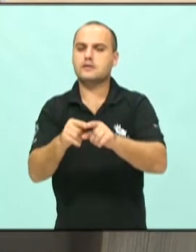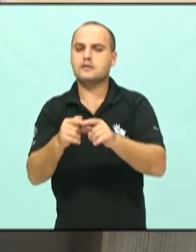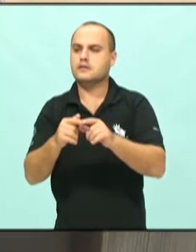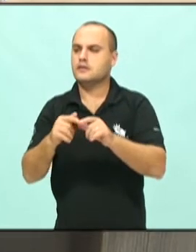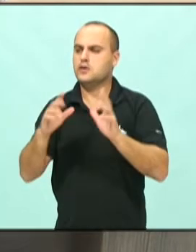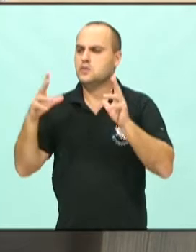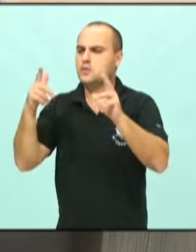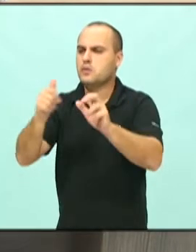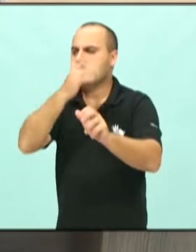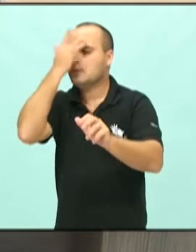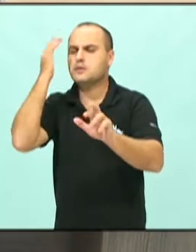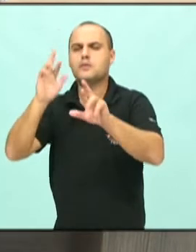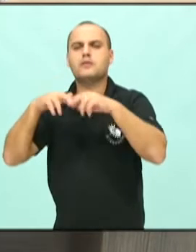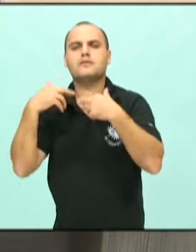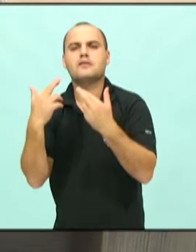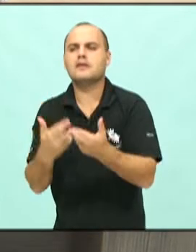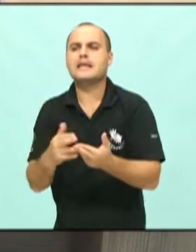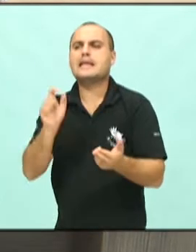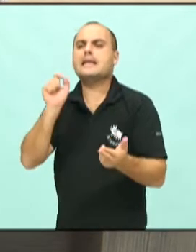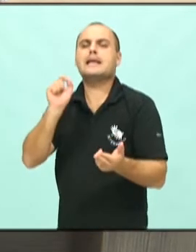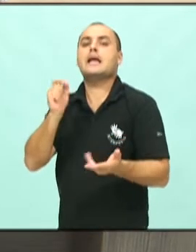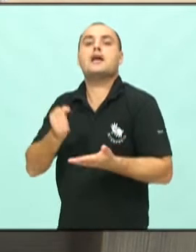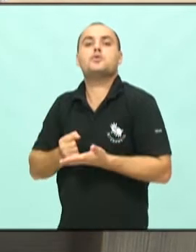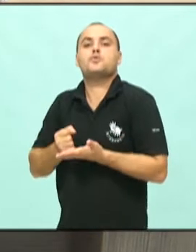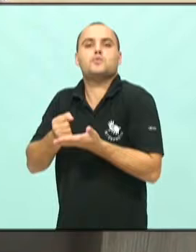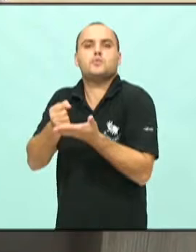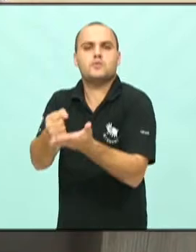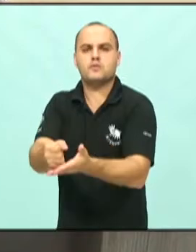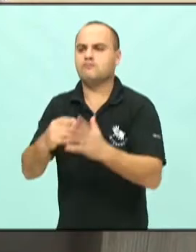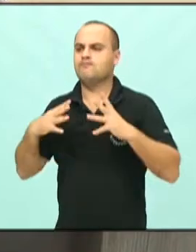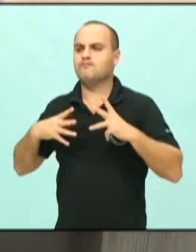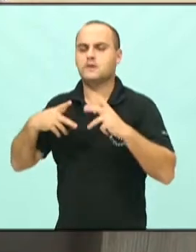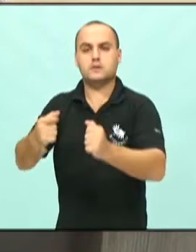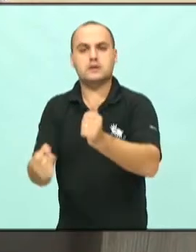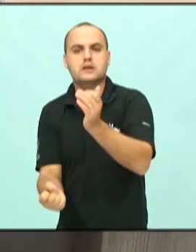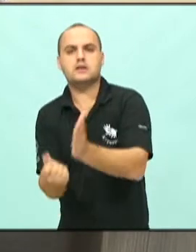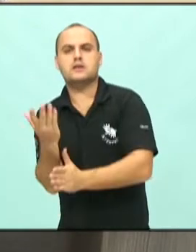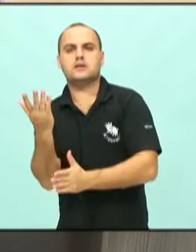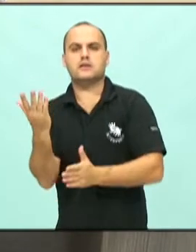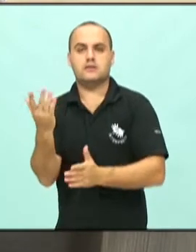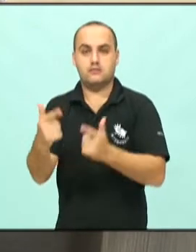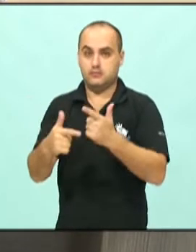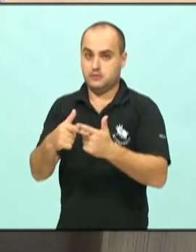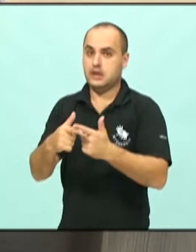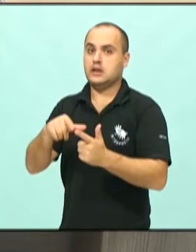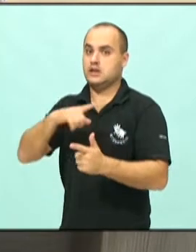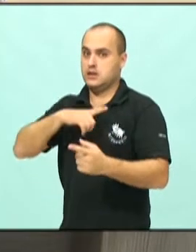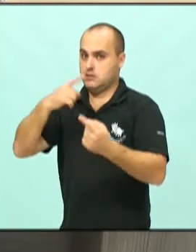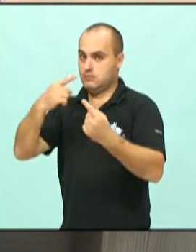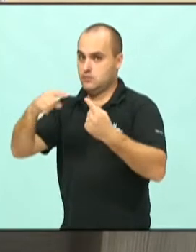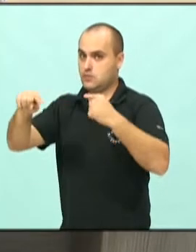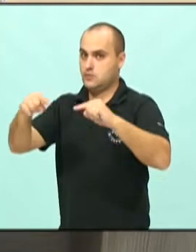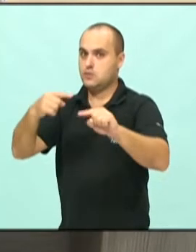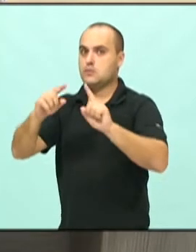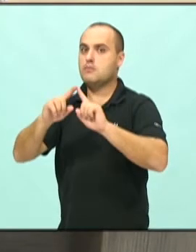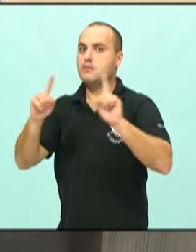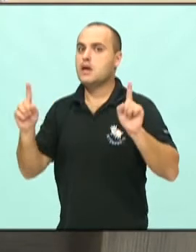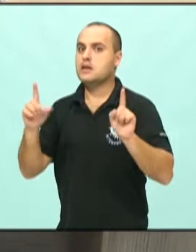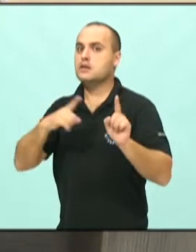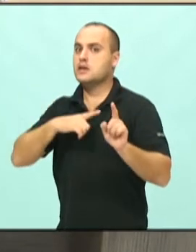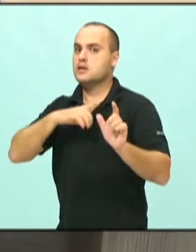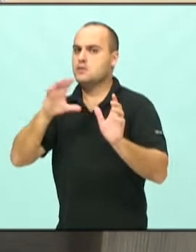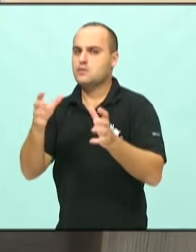reunir tudo isso? Quem que ajudou em todo esse processo de produção, né? Porque além dos músicos tem toda uma equipe